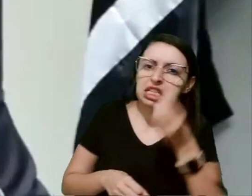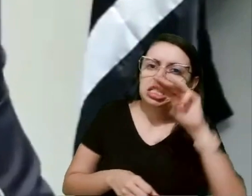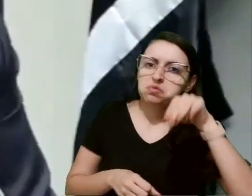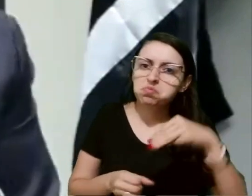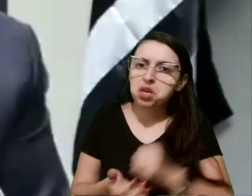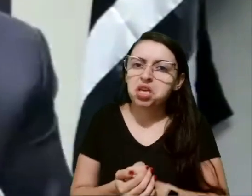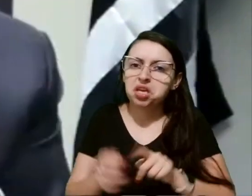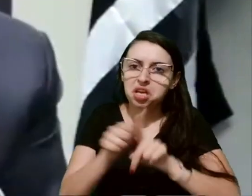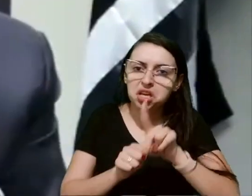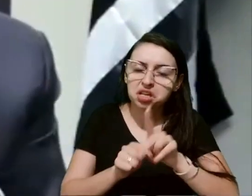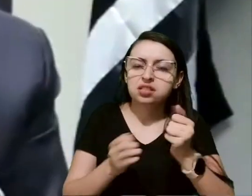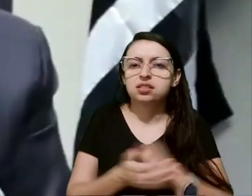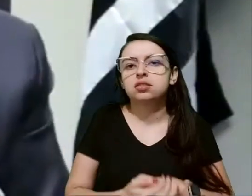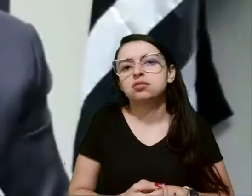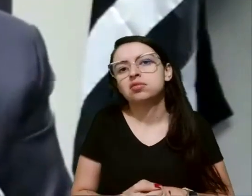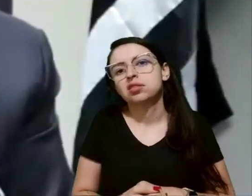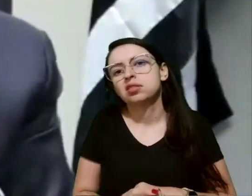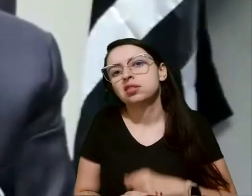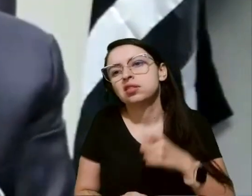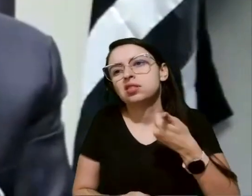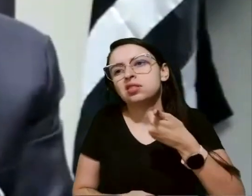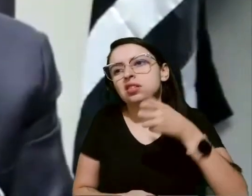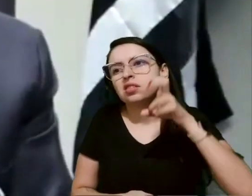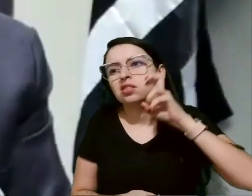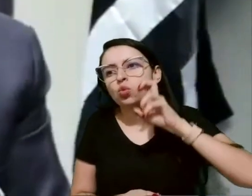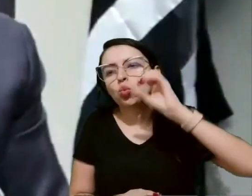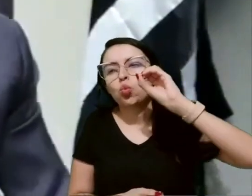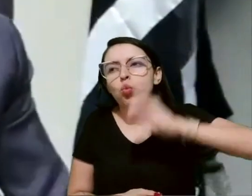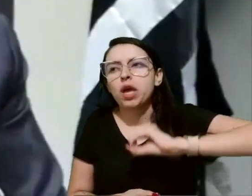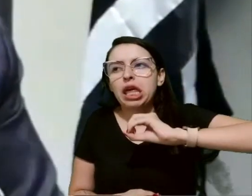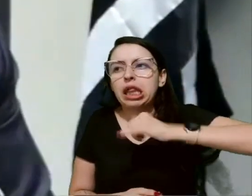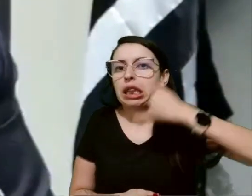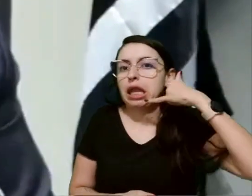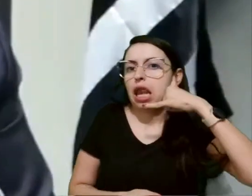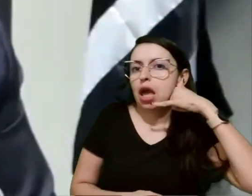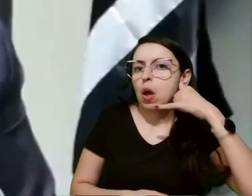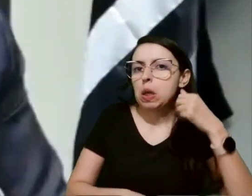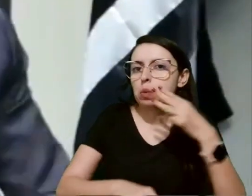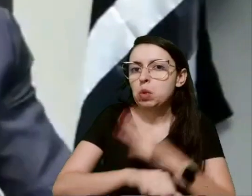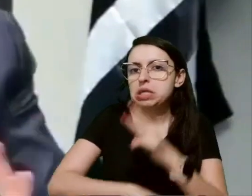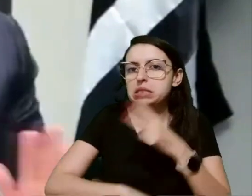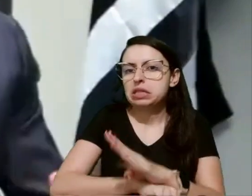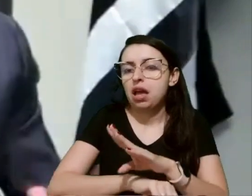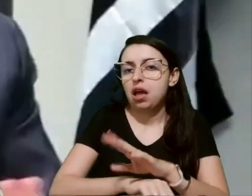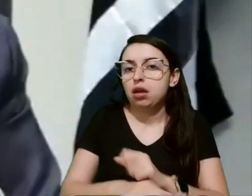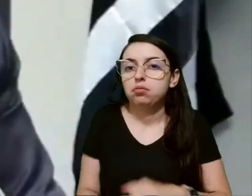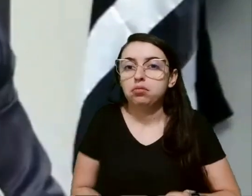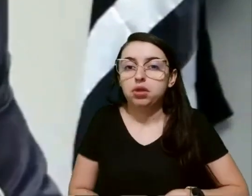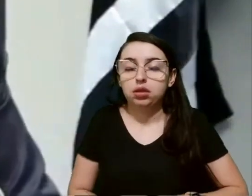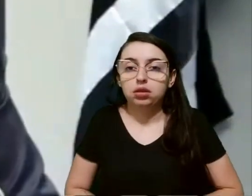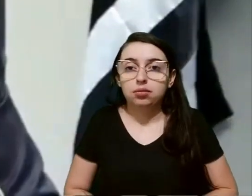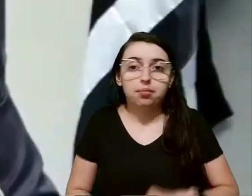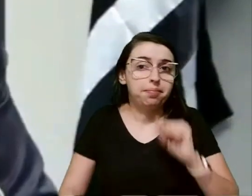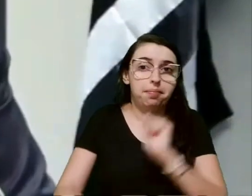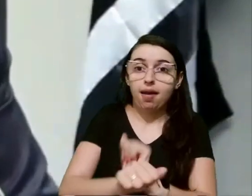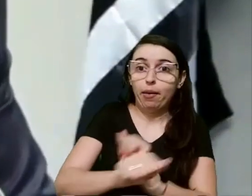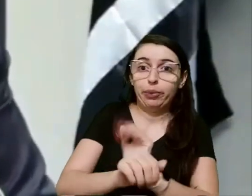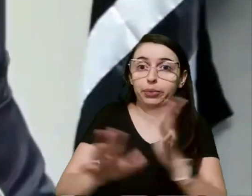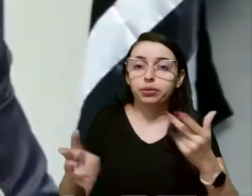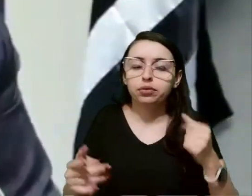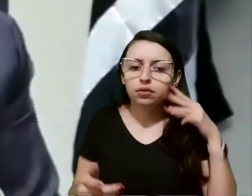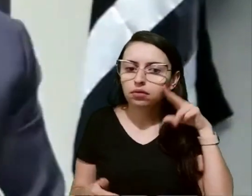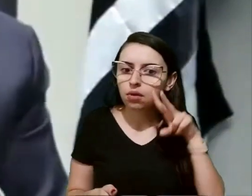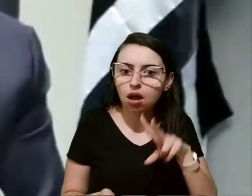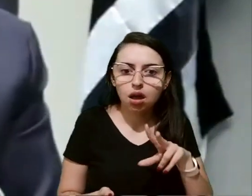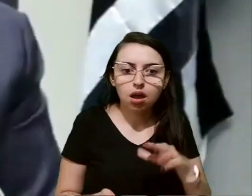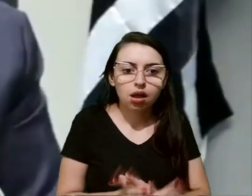eu acordo e tinha, assim, 150 ligações no meu celular, meu WhatsApp estava, hã. Aí eu